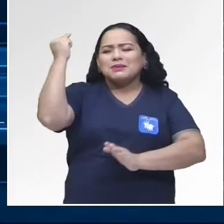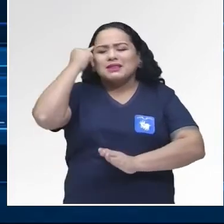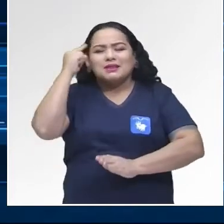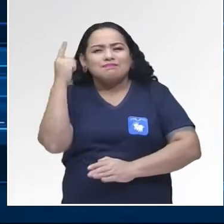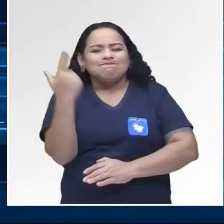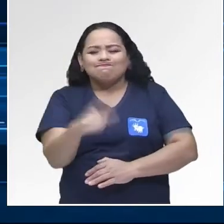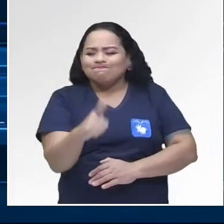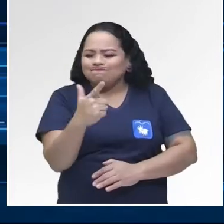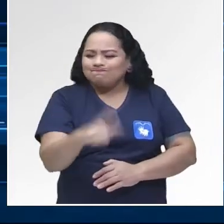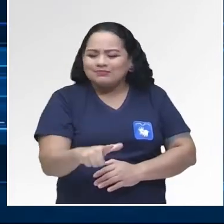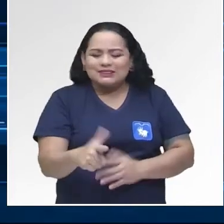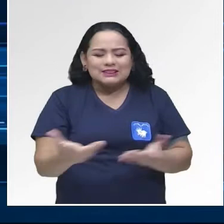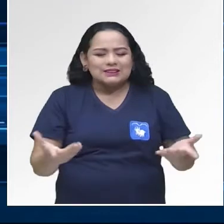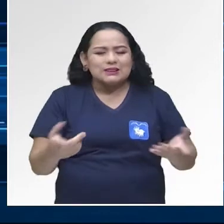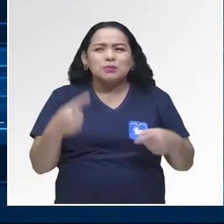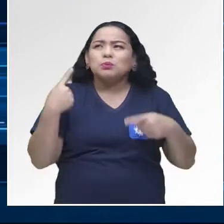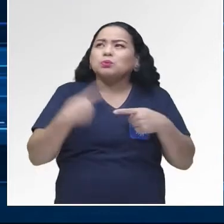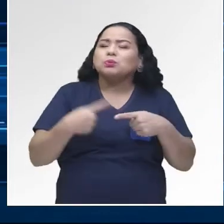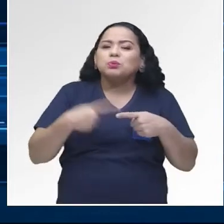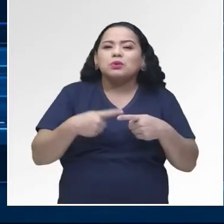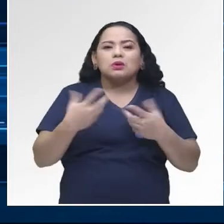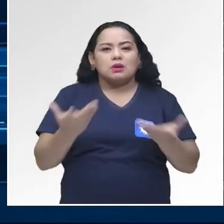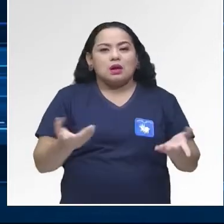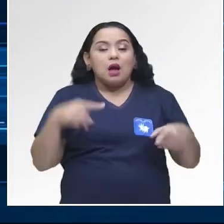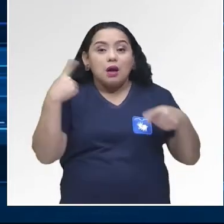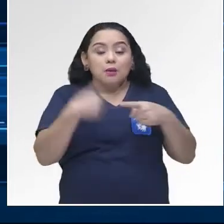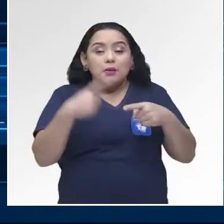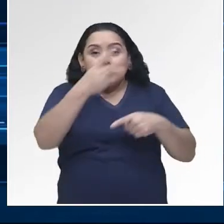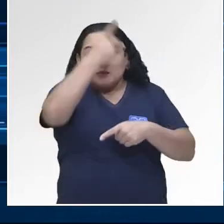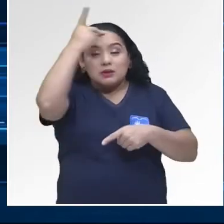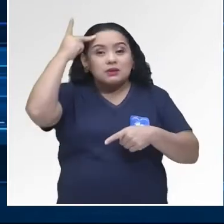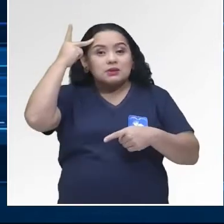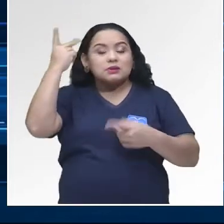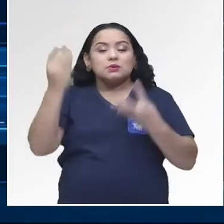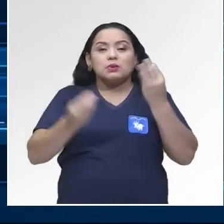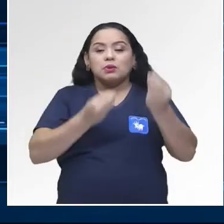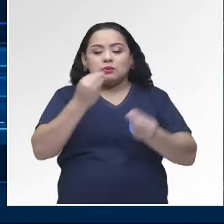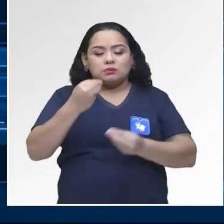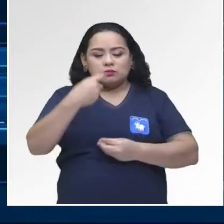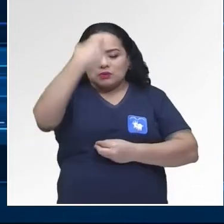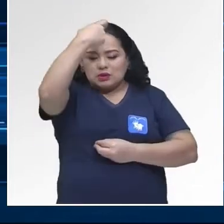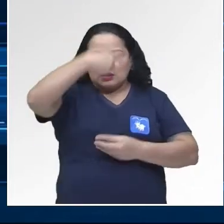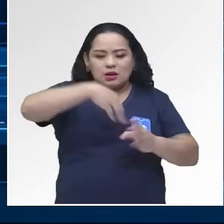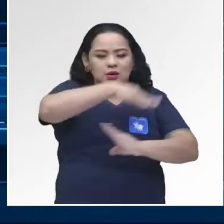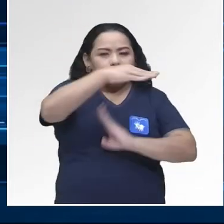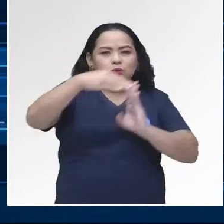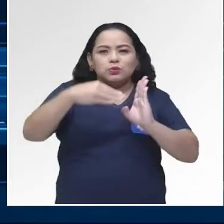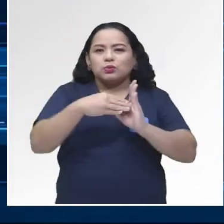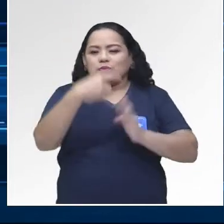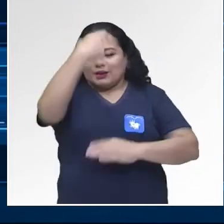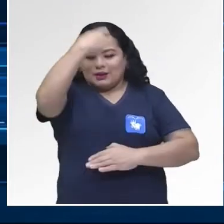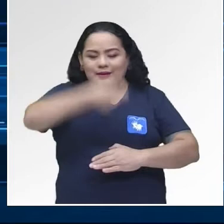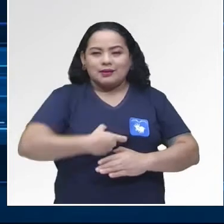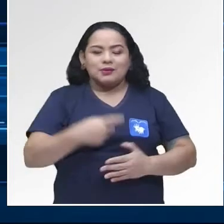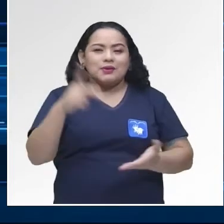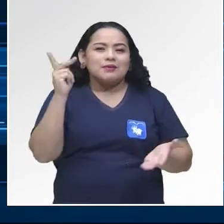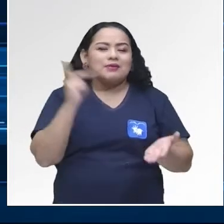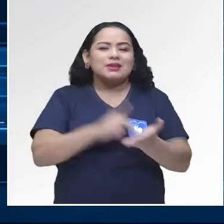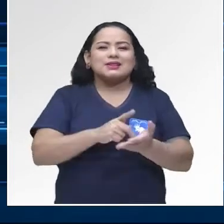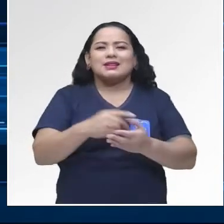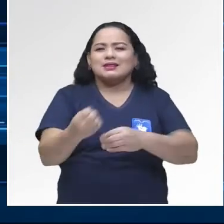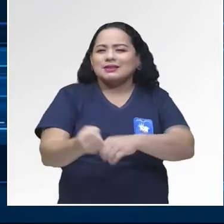momento. Por quê? Porque ela estava totalmente, então, em volta dessa realidade